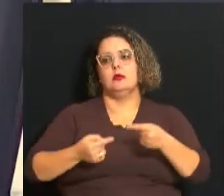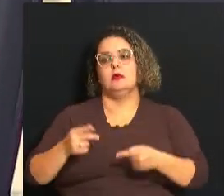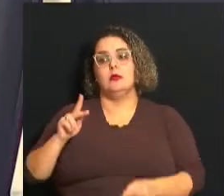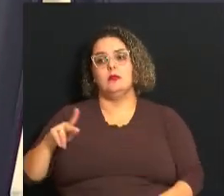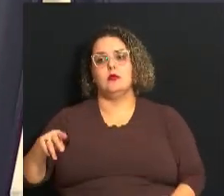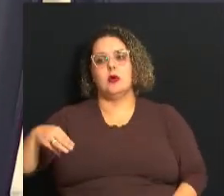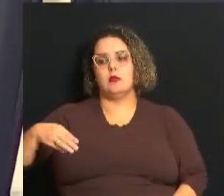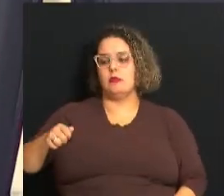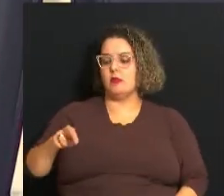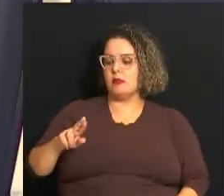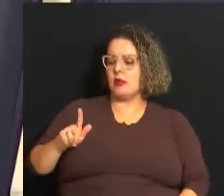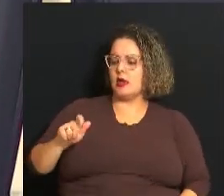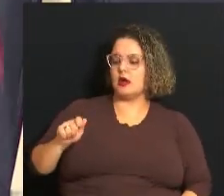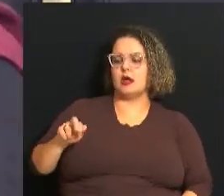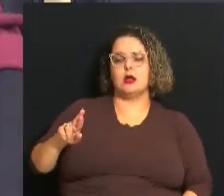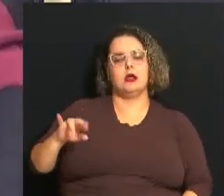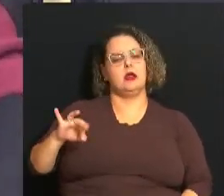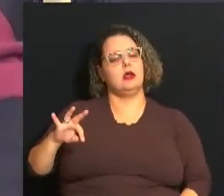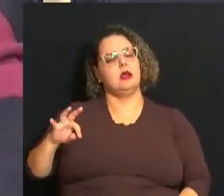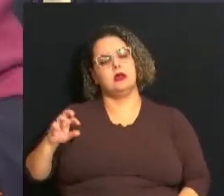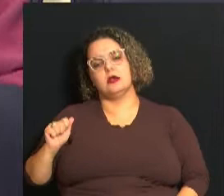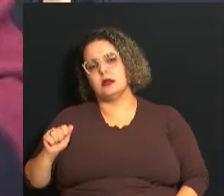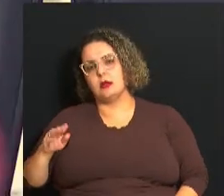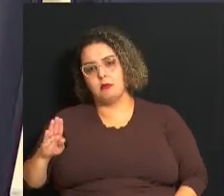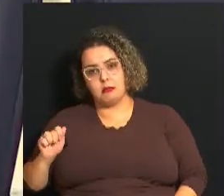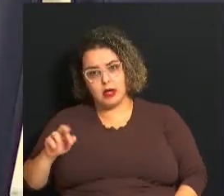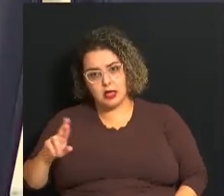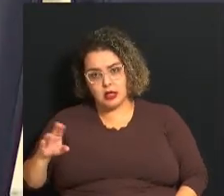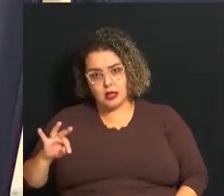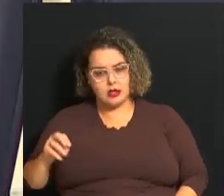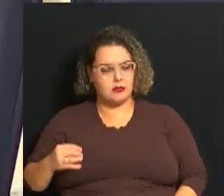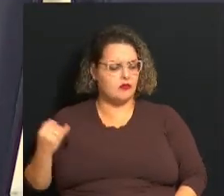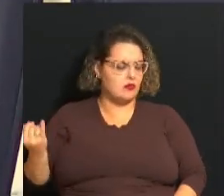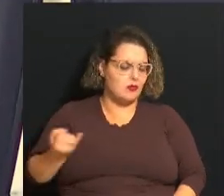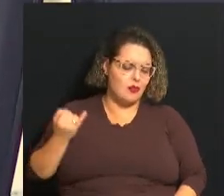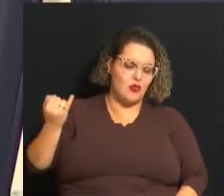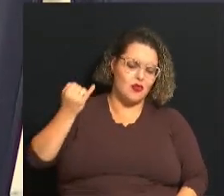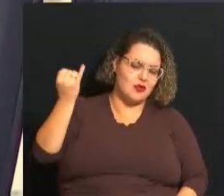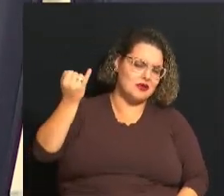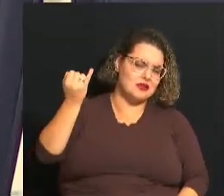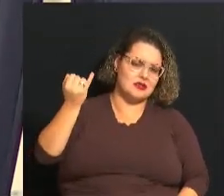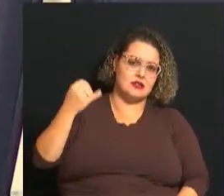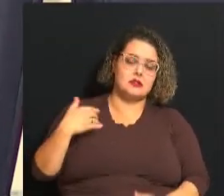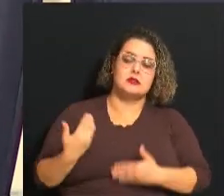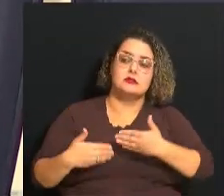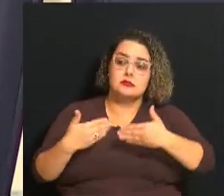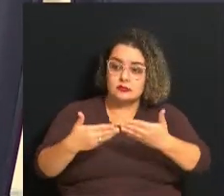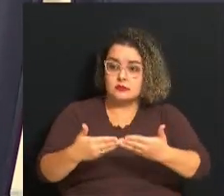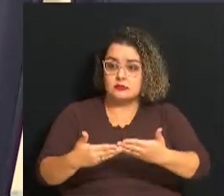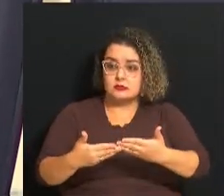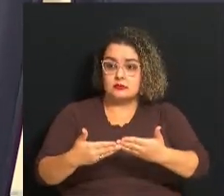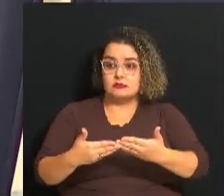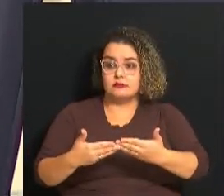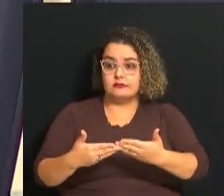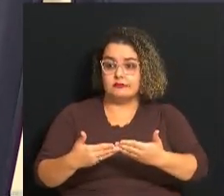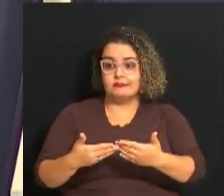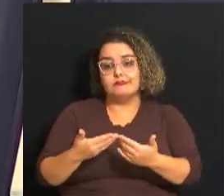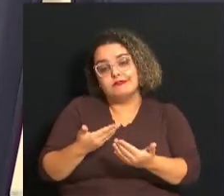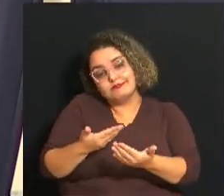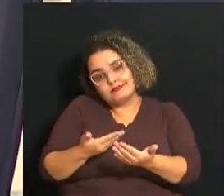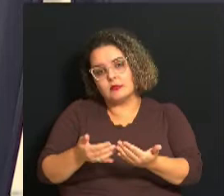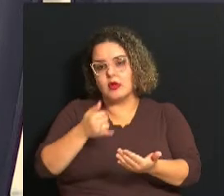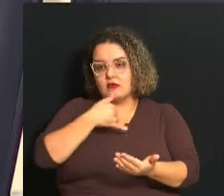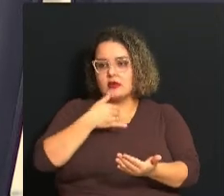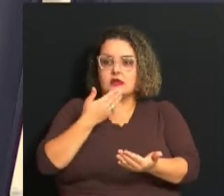Margarida Sem dúvida nenhuma Barreto foi importantíssima nessa nessa nossa trajetória nós a perdemos alguns meses